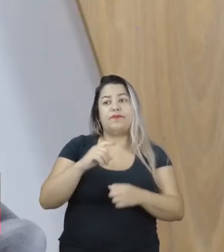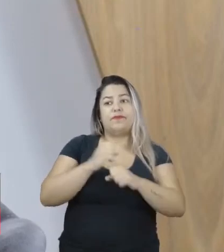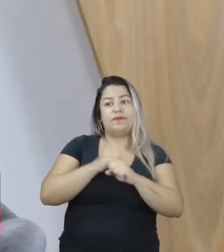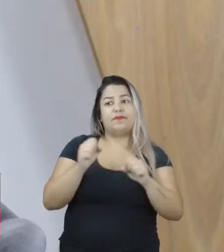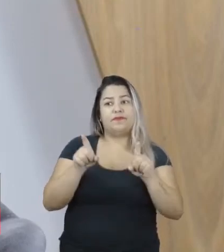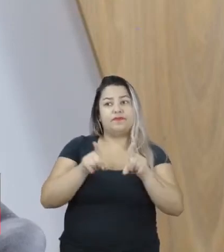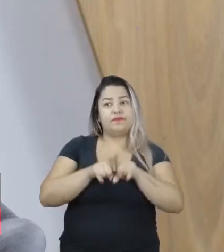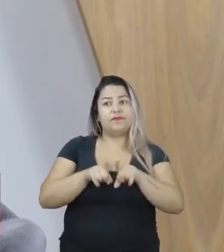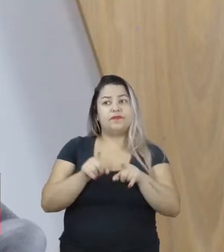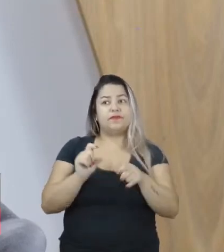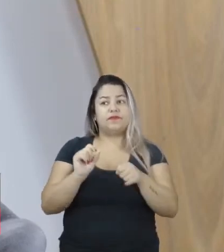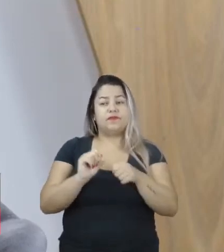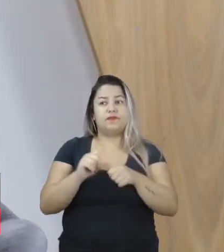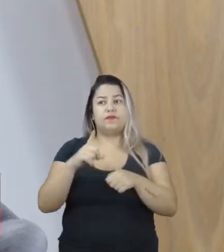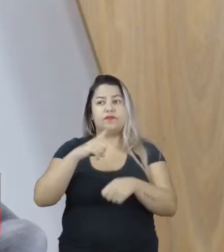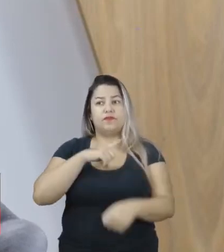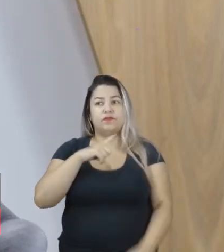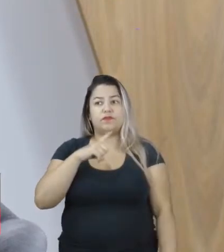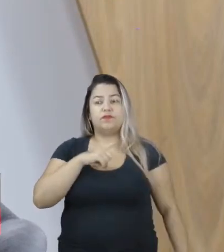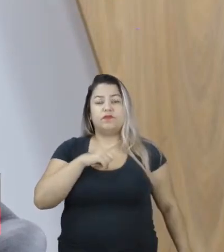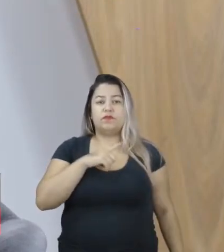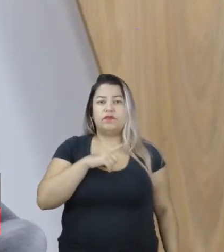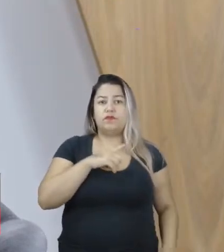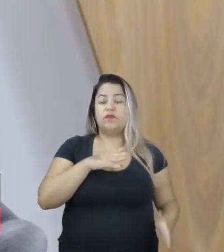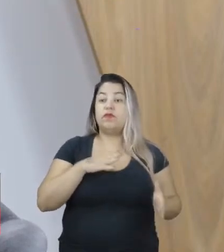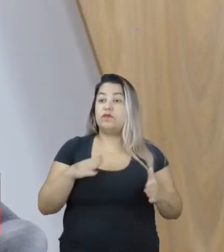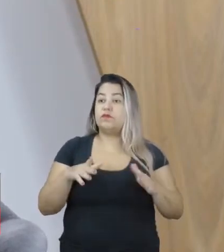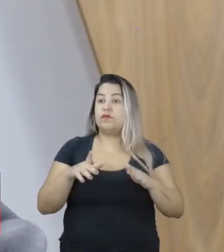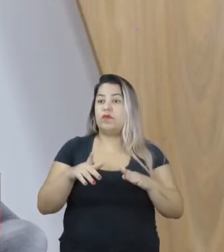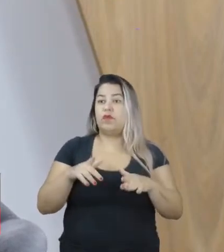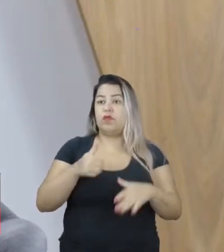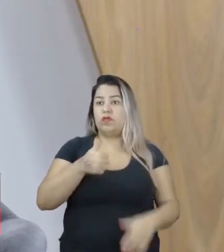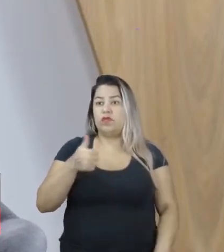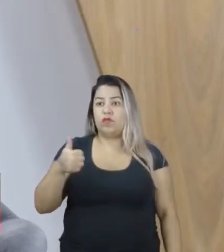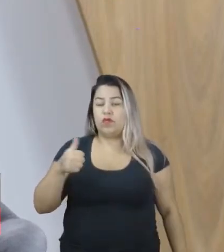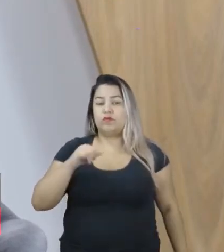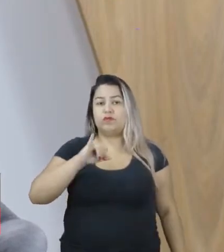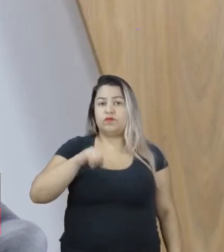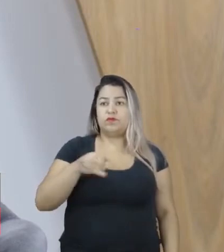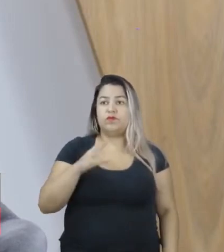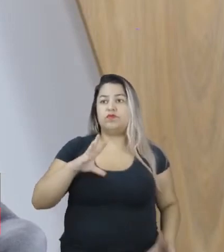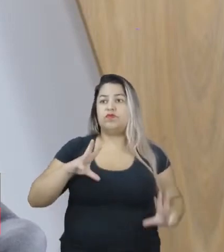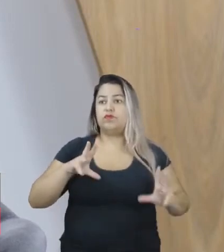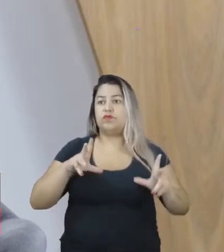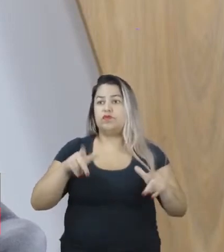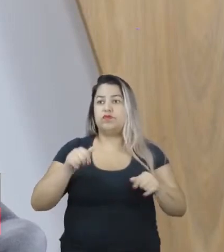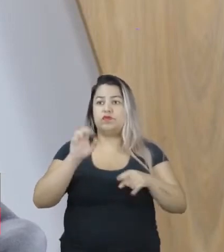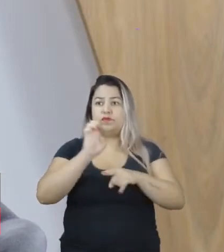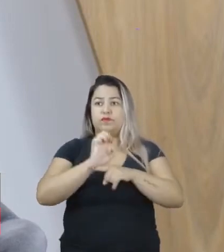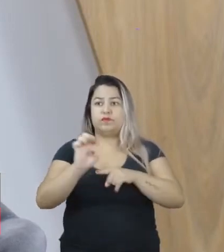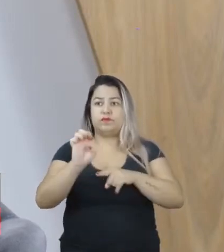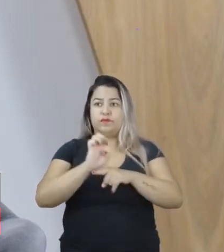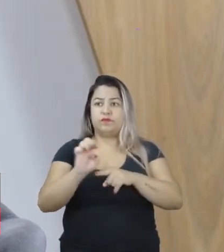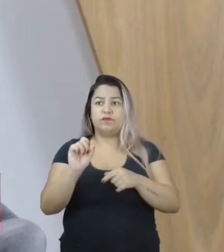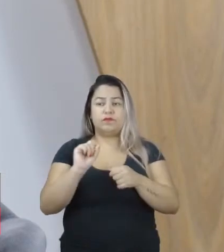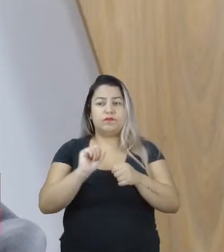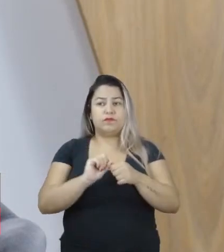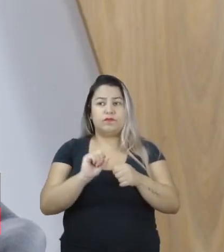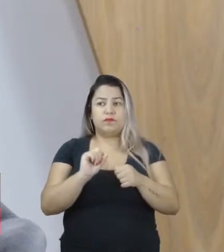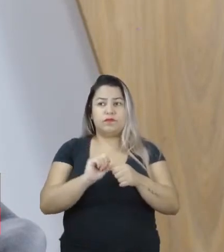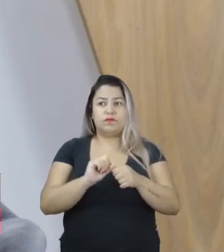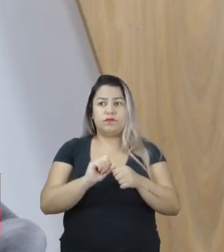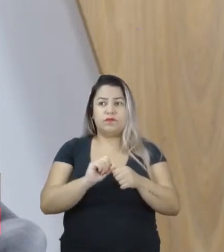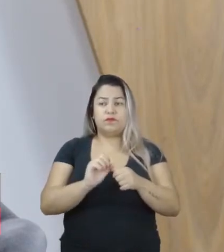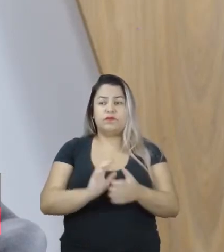emitir. A gente tem um prazo definido pela lei até 11 de janeiro para que todos os estados emitam. E